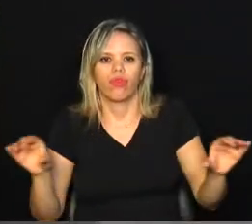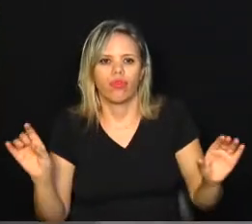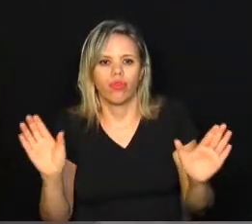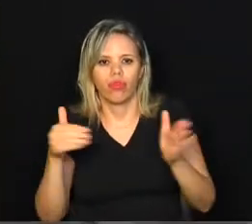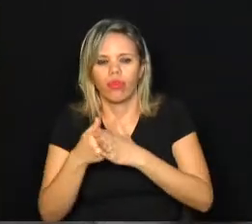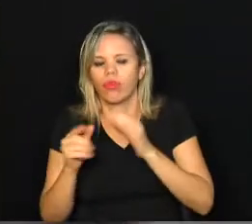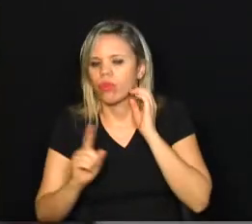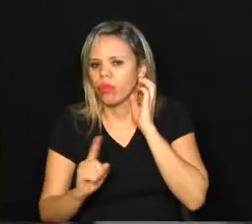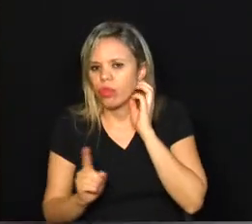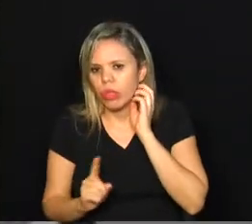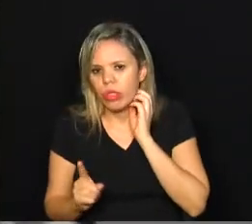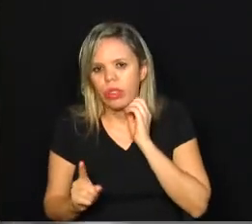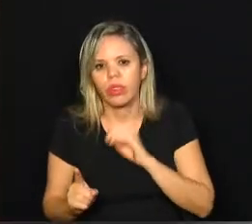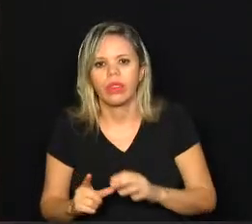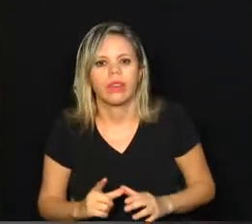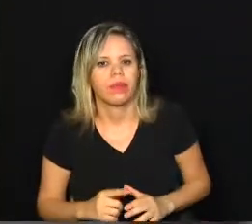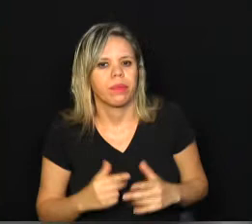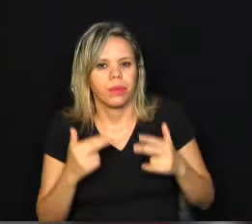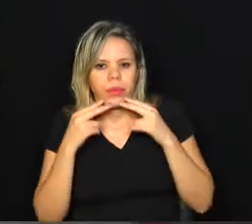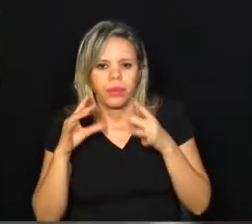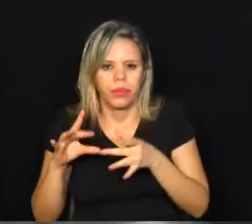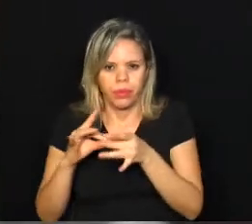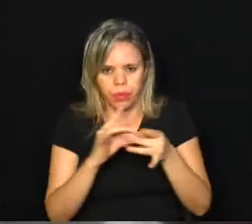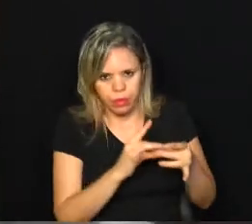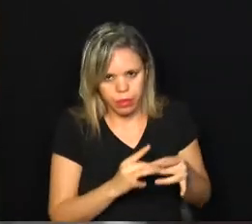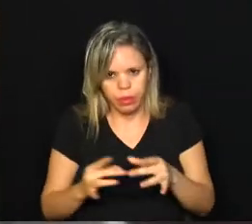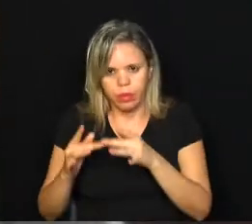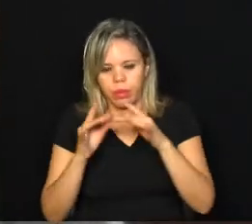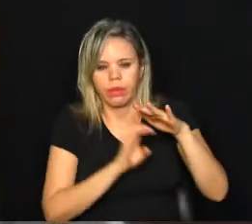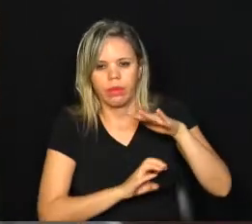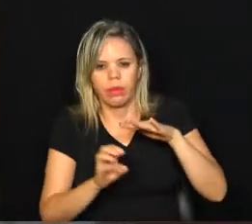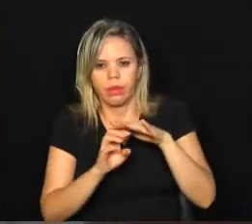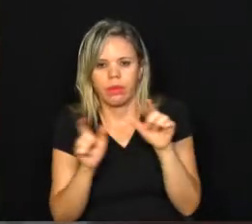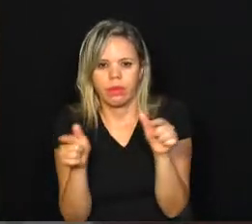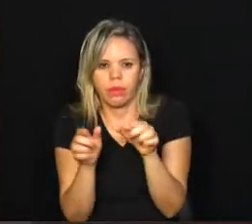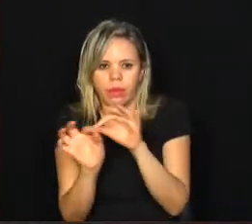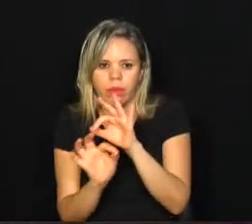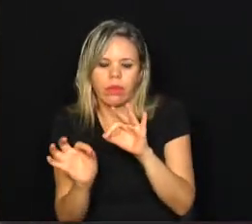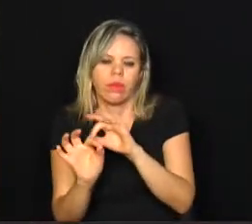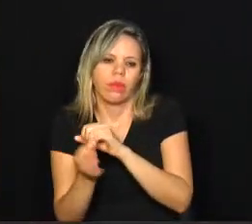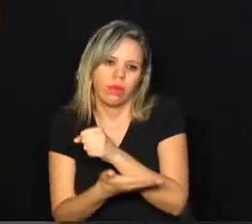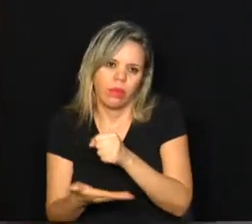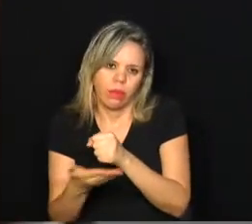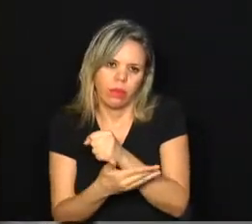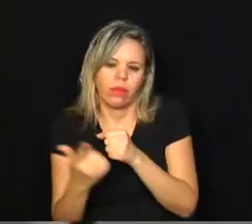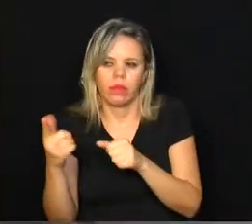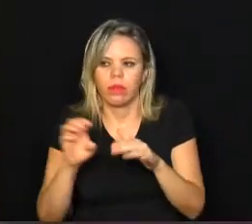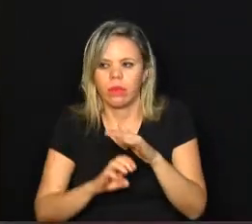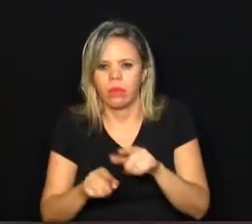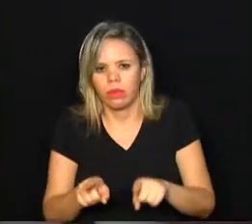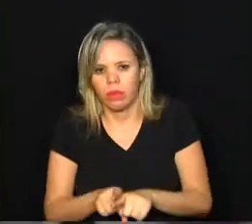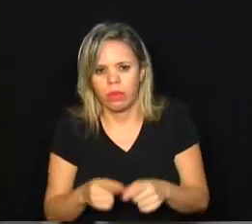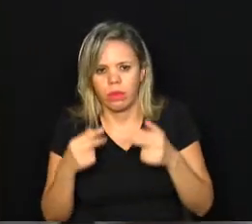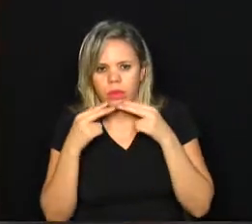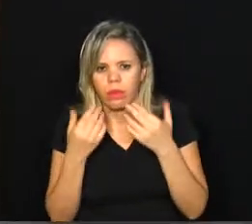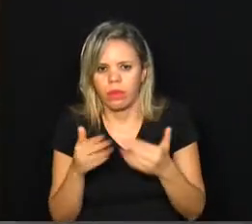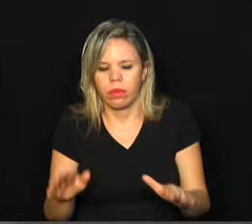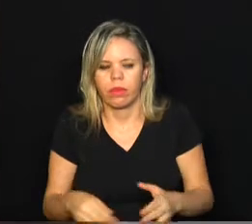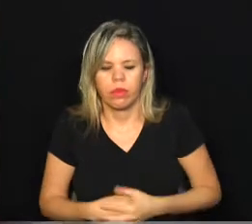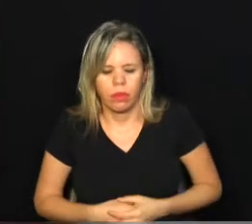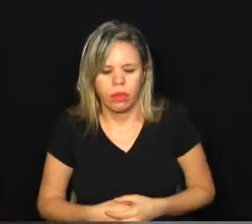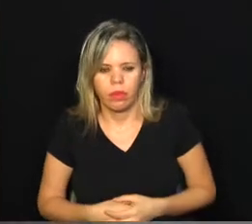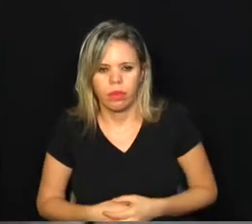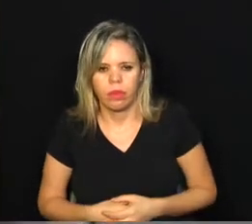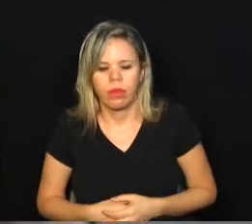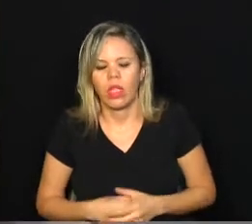em si mesma, porque ela morre. Então, ela precisa fazer parcerias com empresas pequenas ou com outras grandes empresas. Isso se chama inovação aberta. Então, o parque é